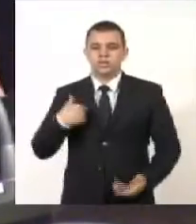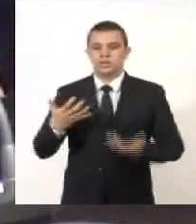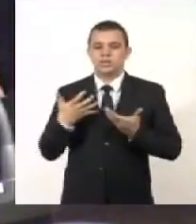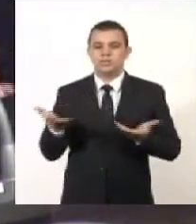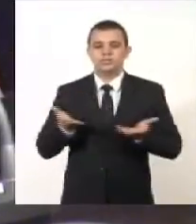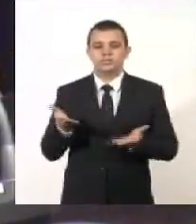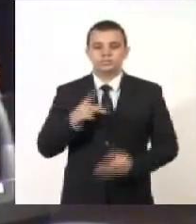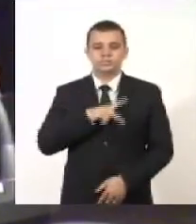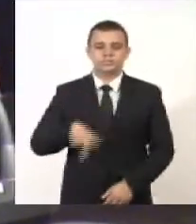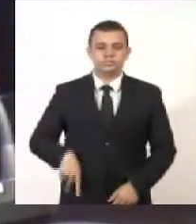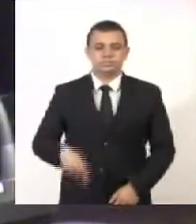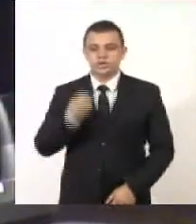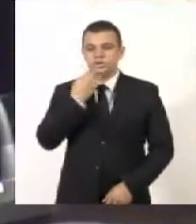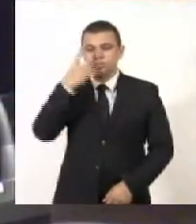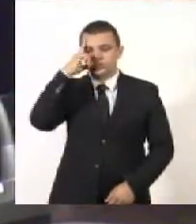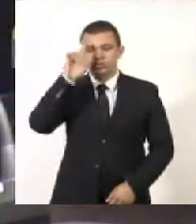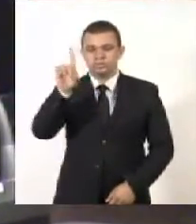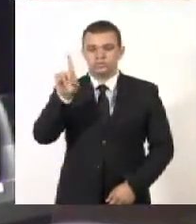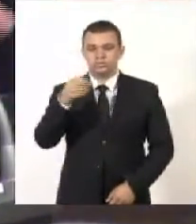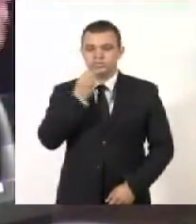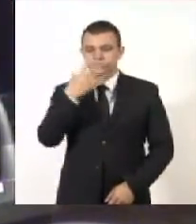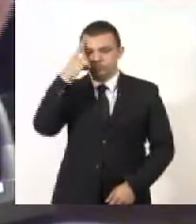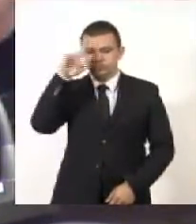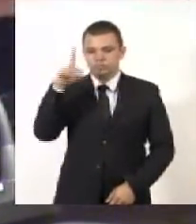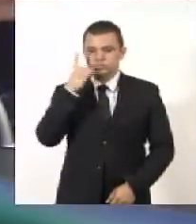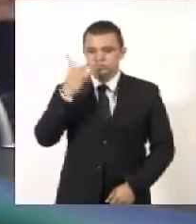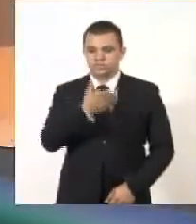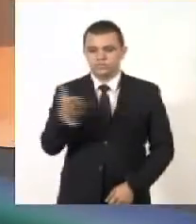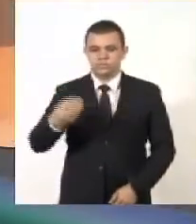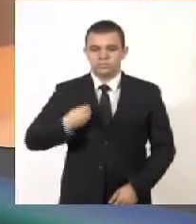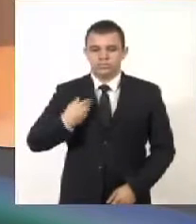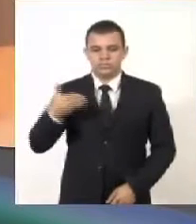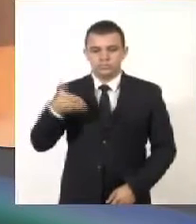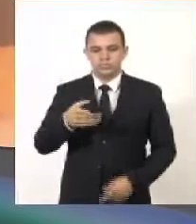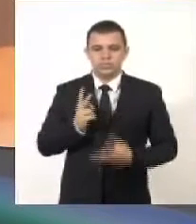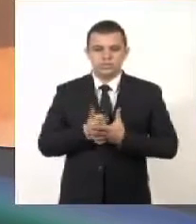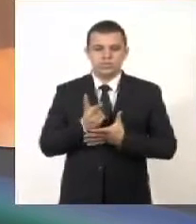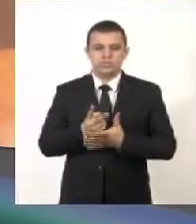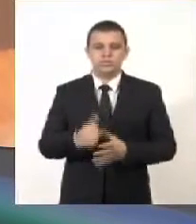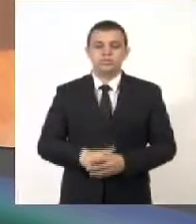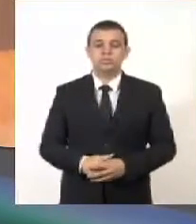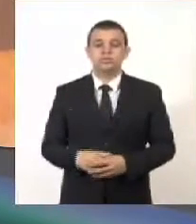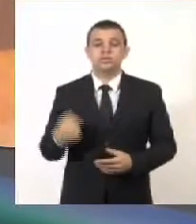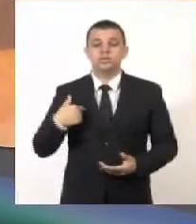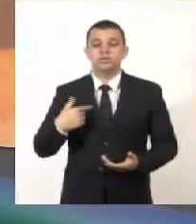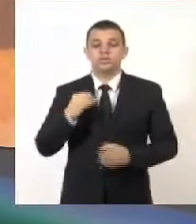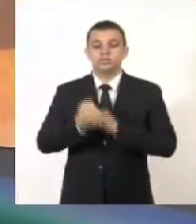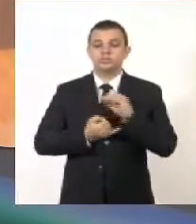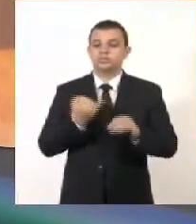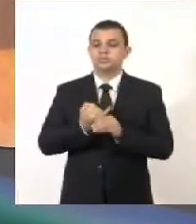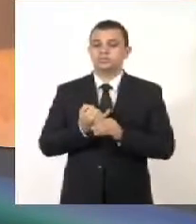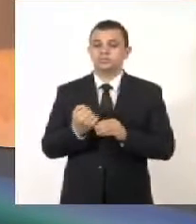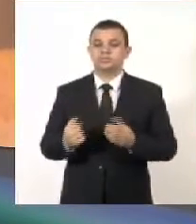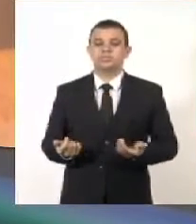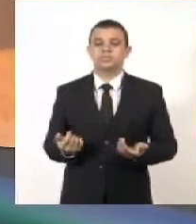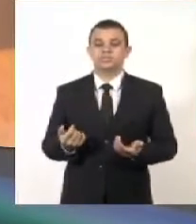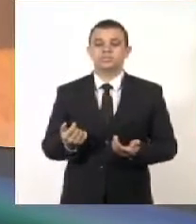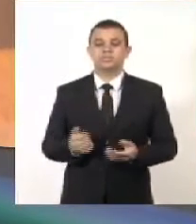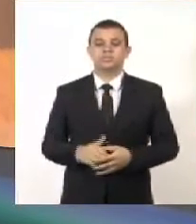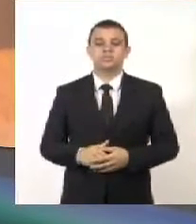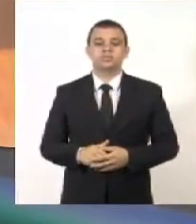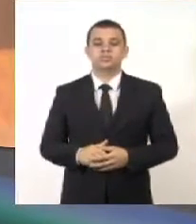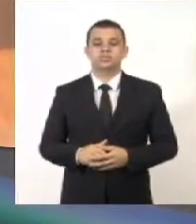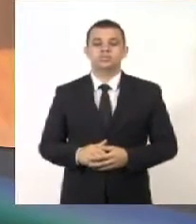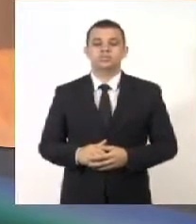Presidenta, bom dia. Bom dia, deputados que ainda se encontram presentes, internautas, mídia de